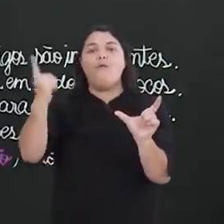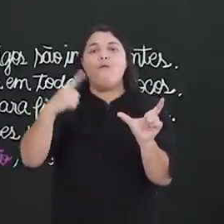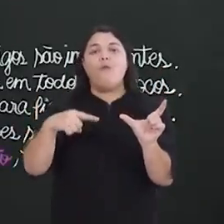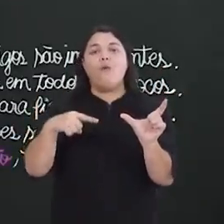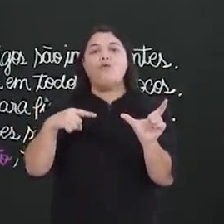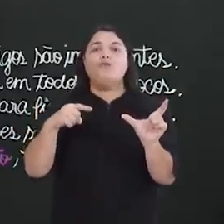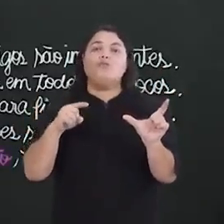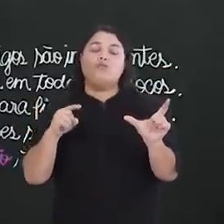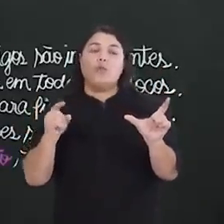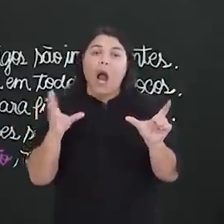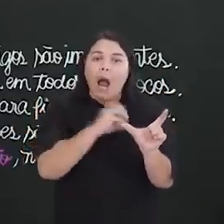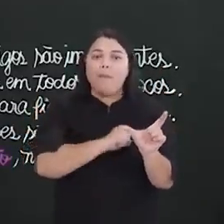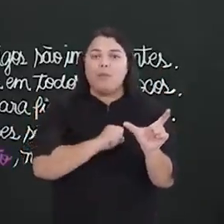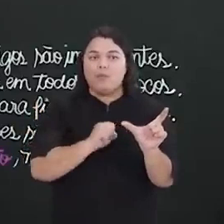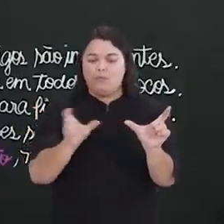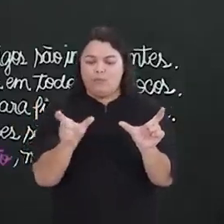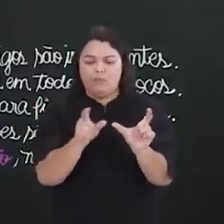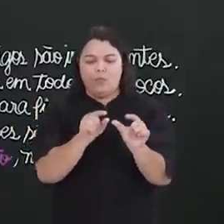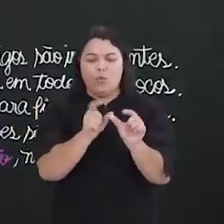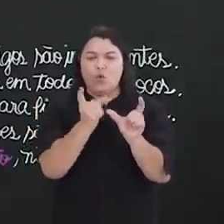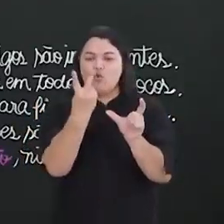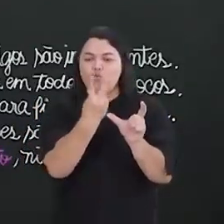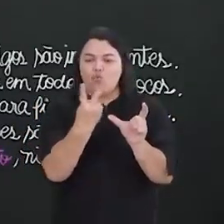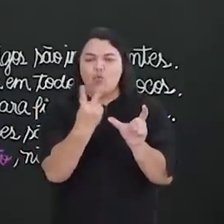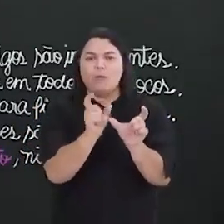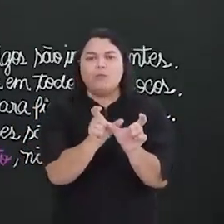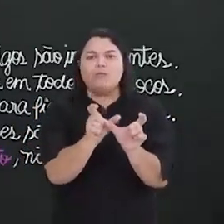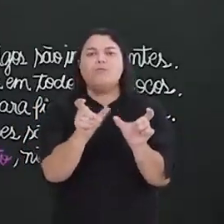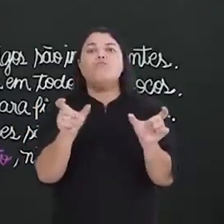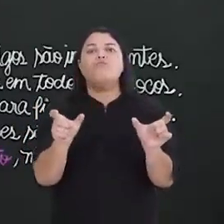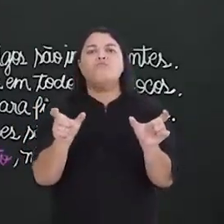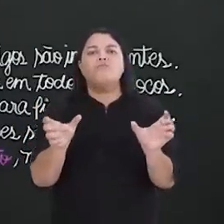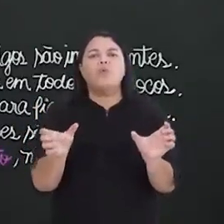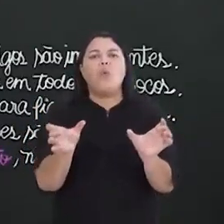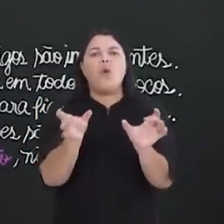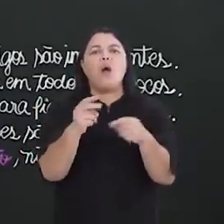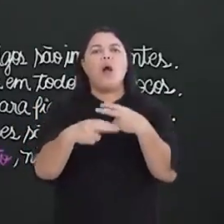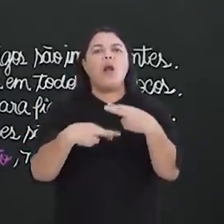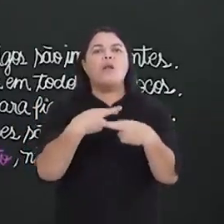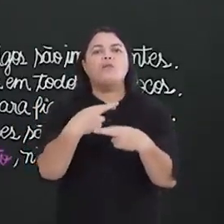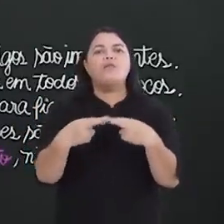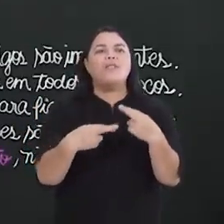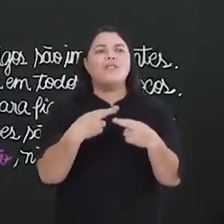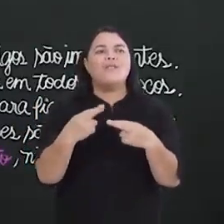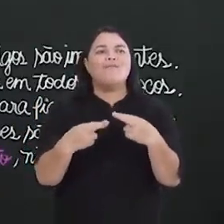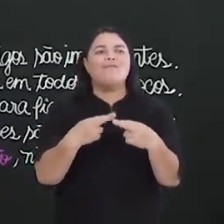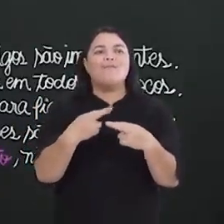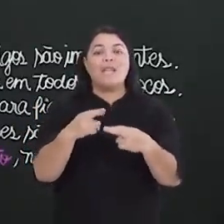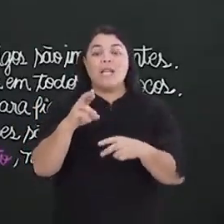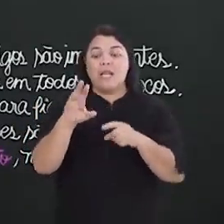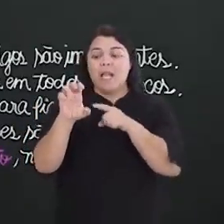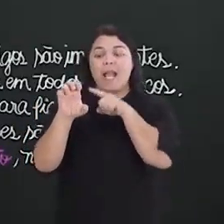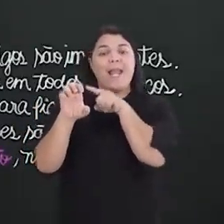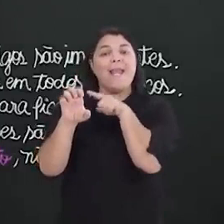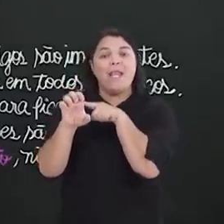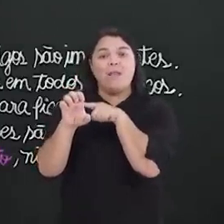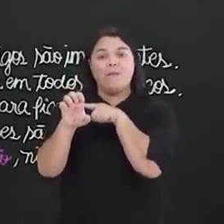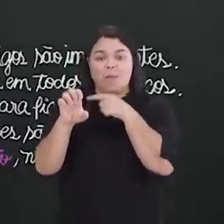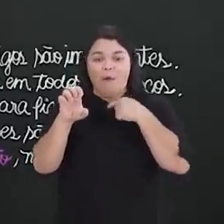volto já é outra. A relação entre essas duas orações foi estabelecida por meio da conjunção e, que tem